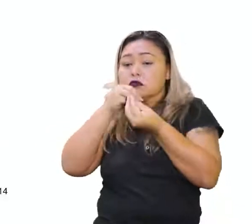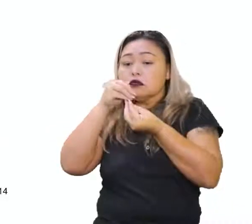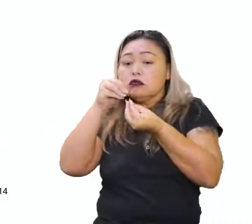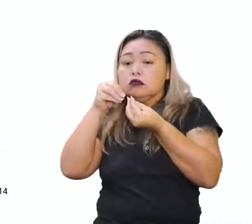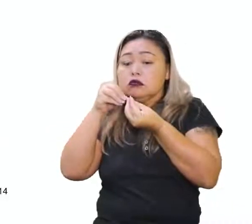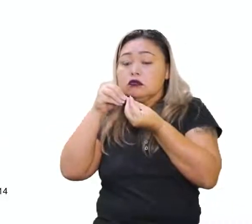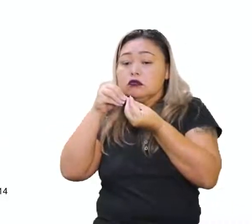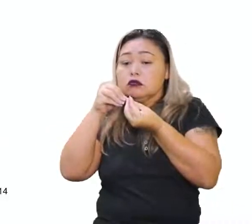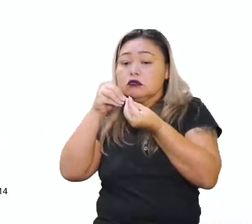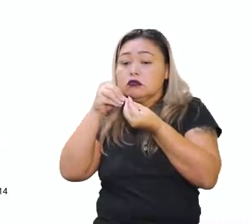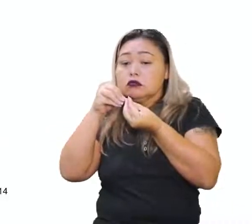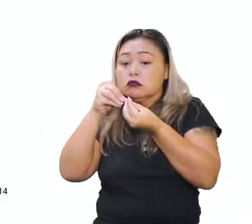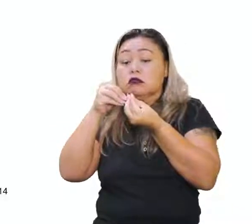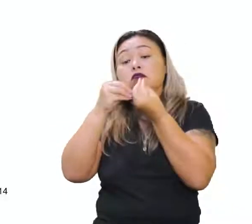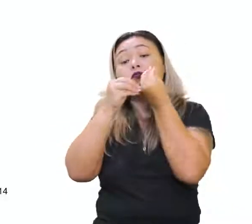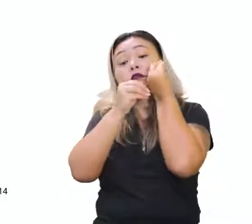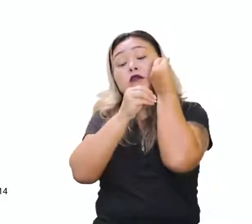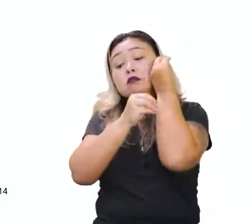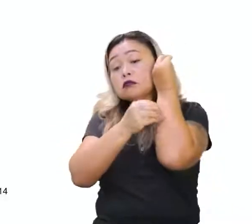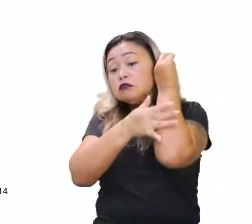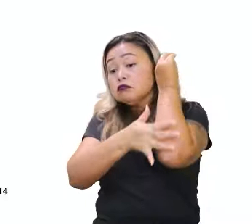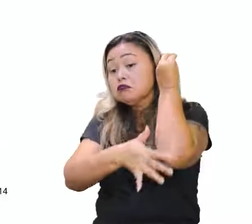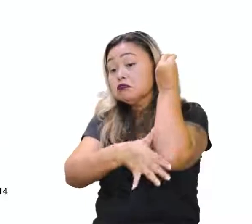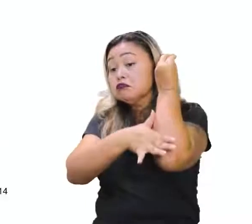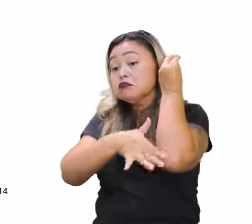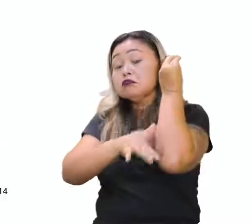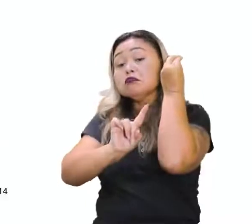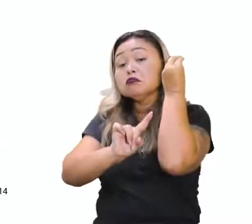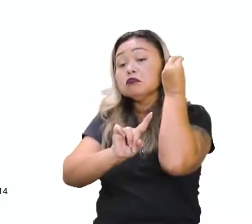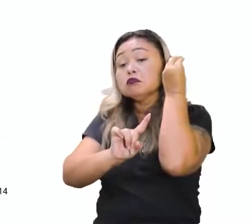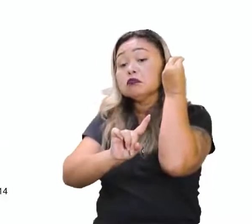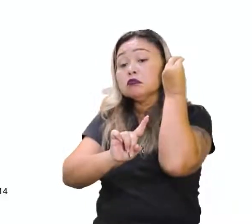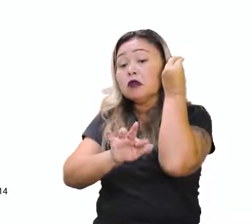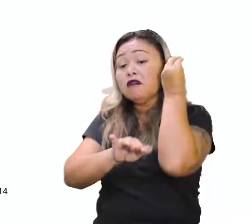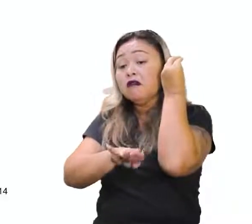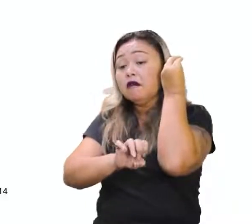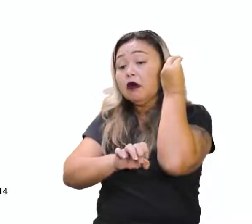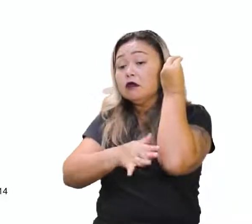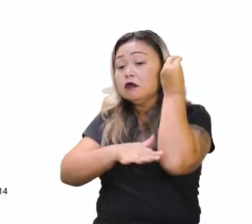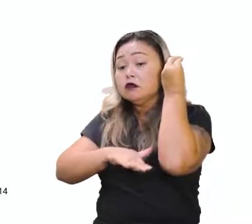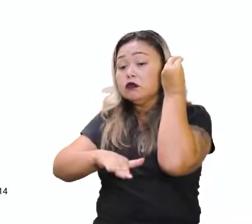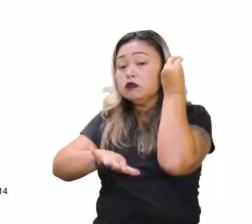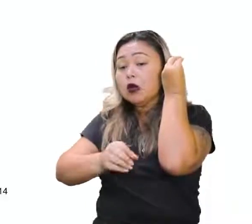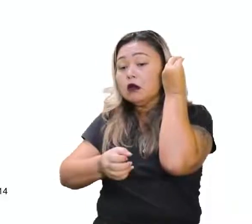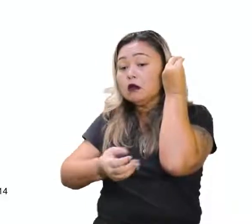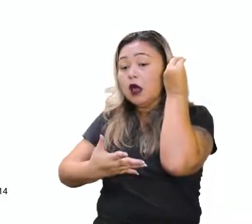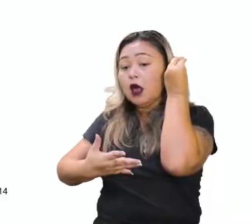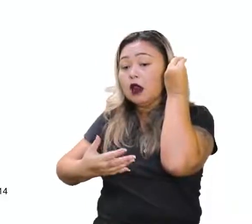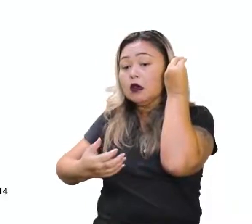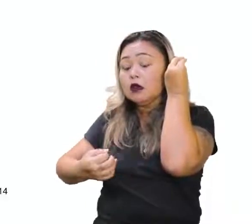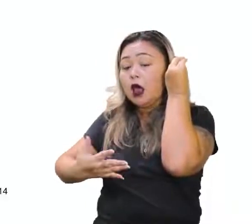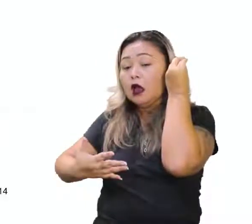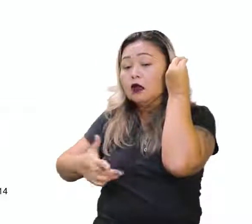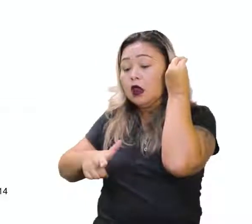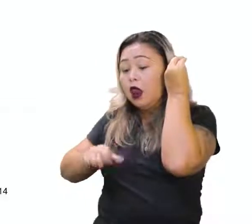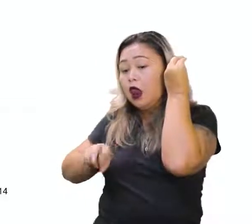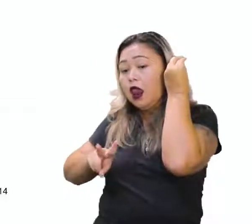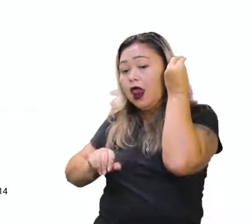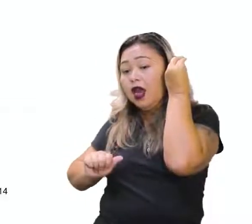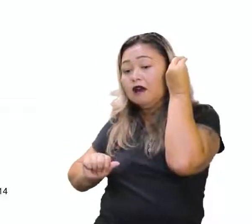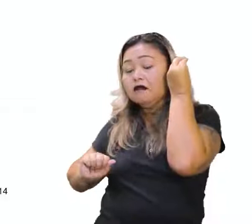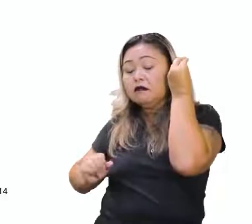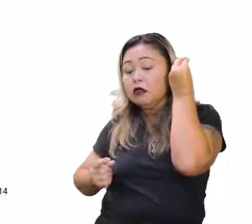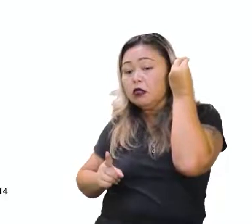junto com as fezes do animal. E aí, quando esses ovos eclodem, a larva,